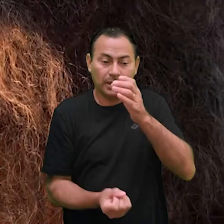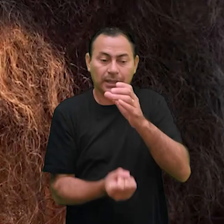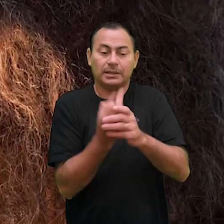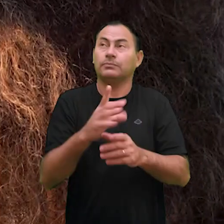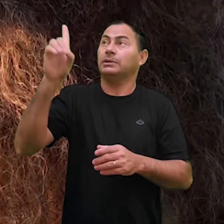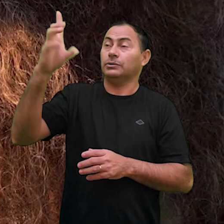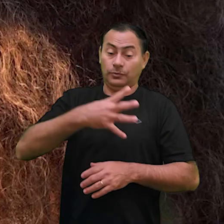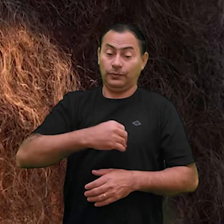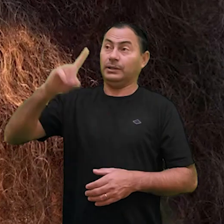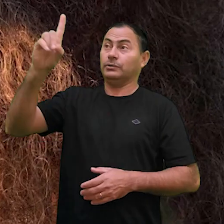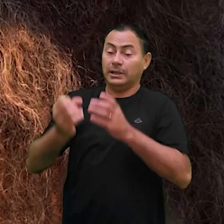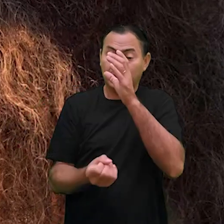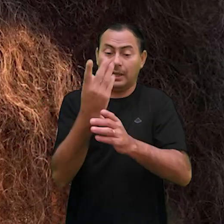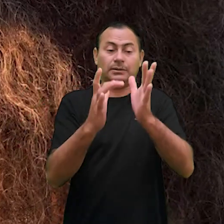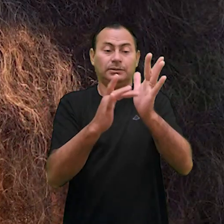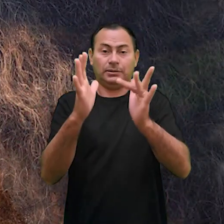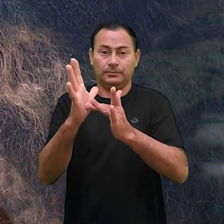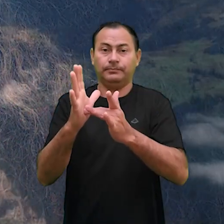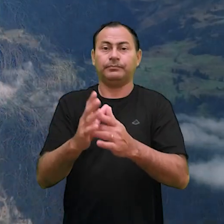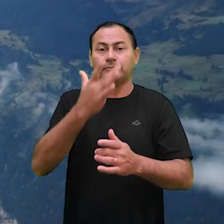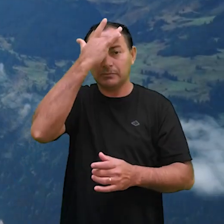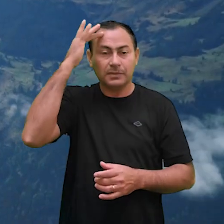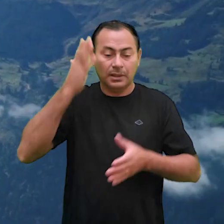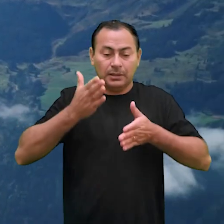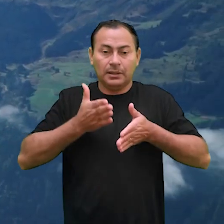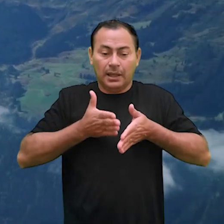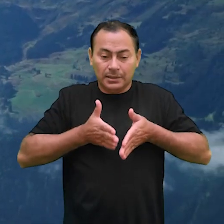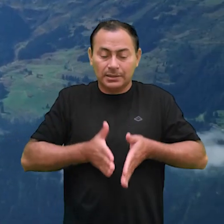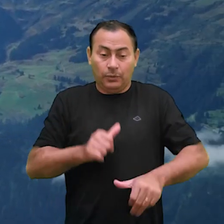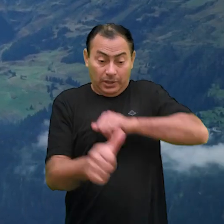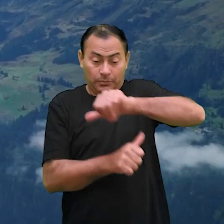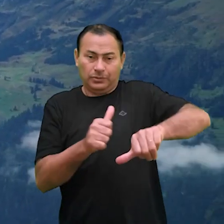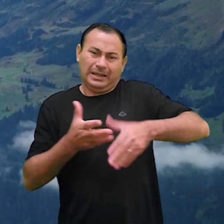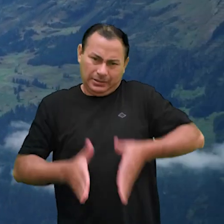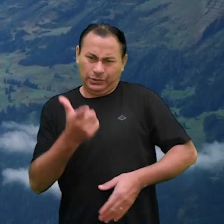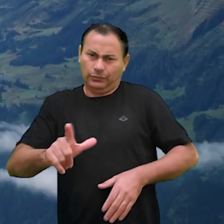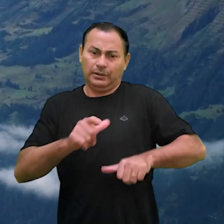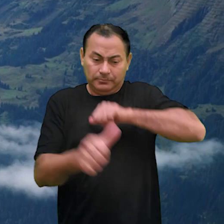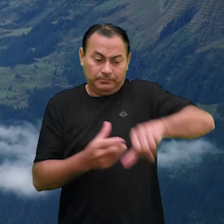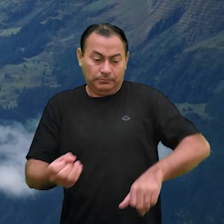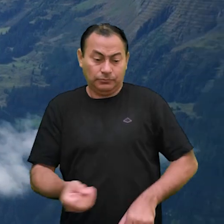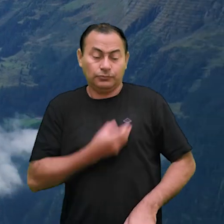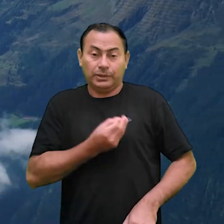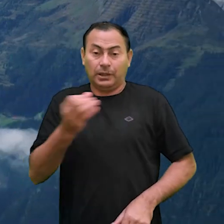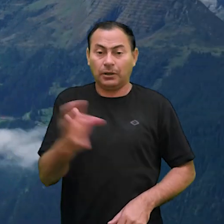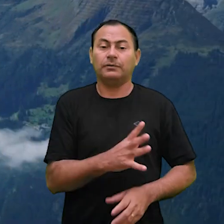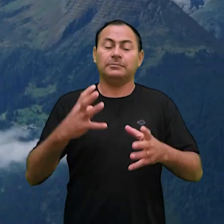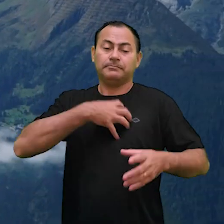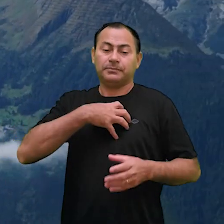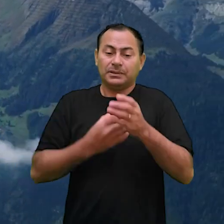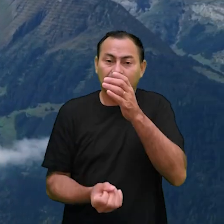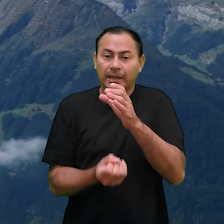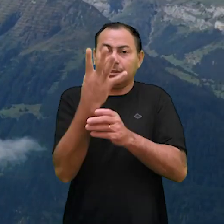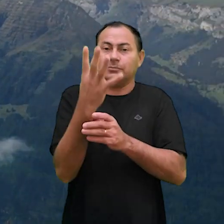mais, somos criação de Deus e criados em Cristo Jesus. As pessoas que nasceram de novo experimentaram um